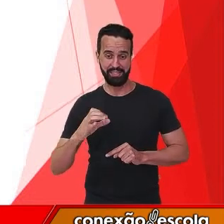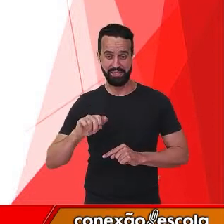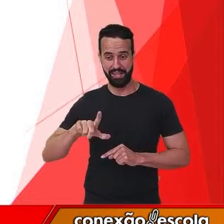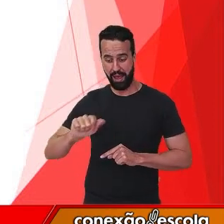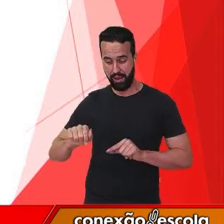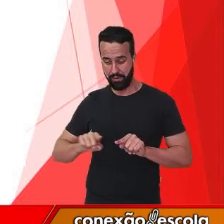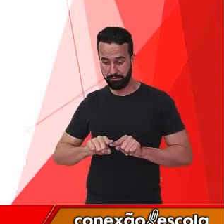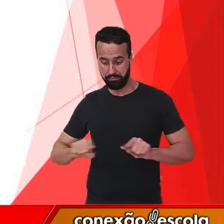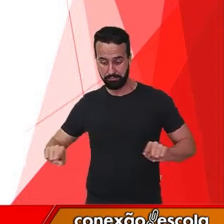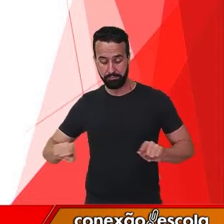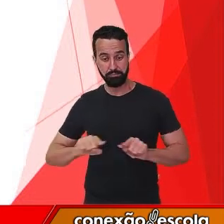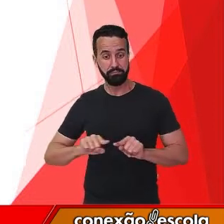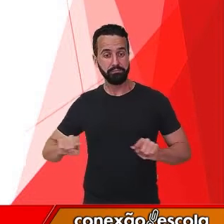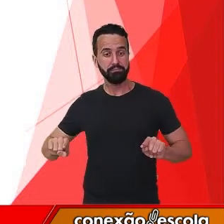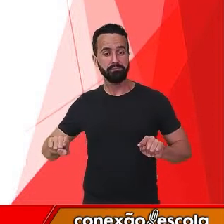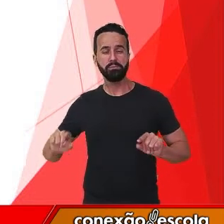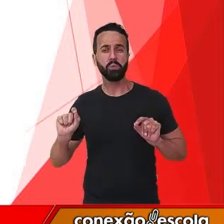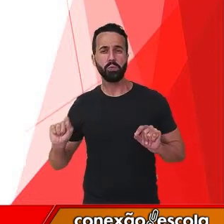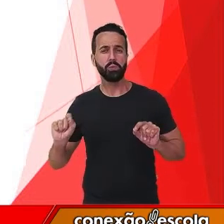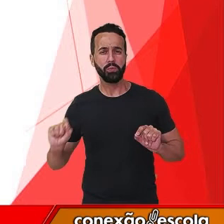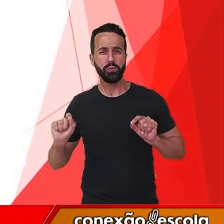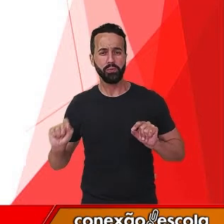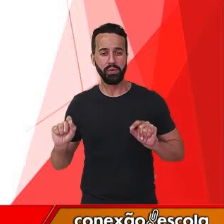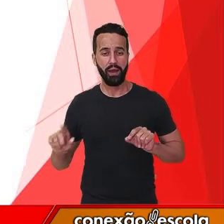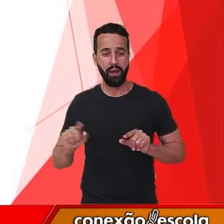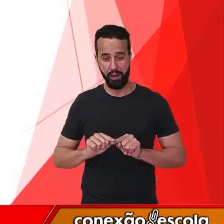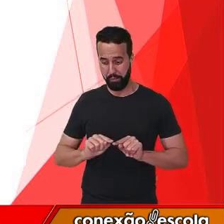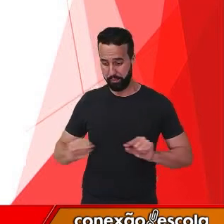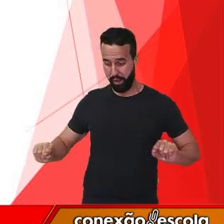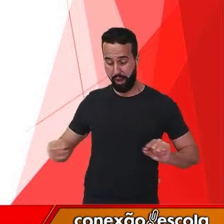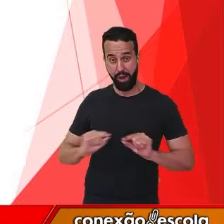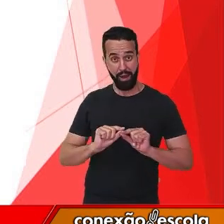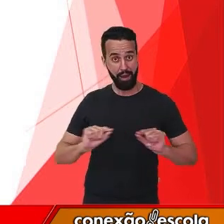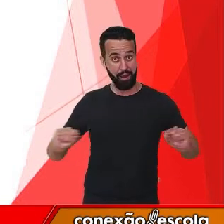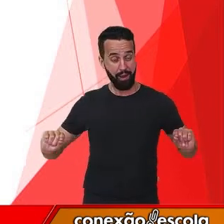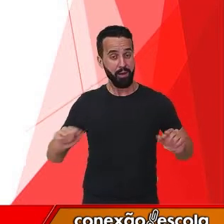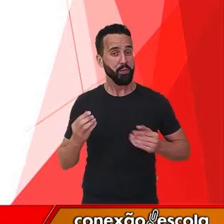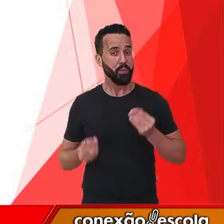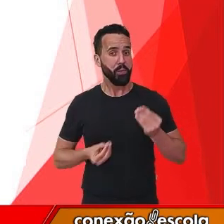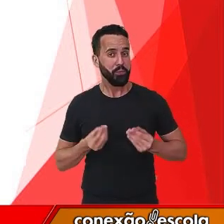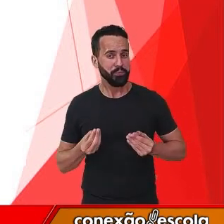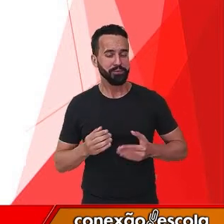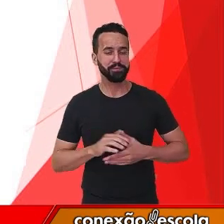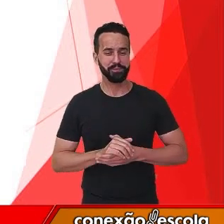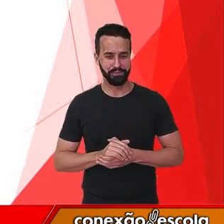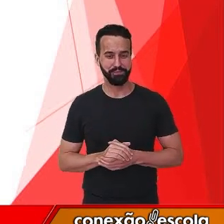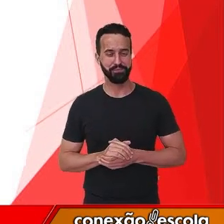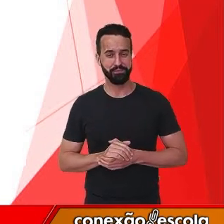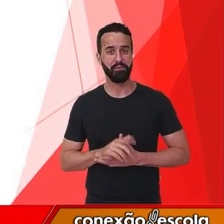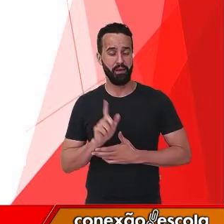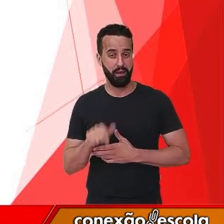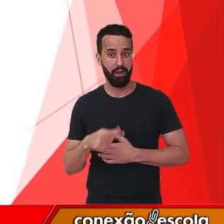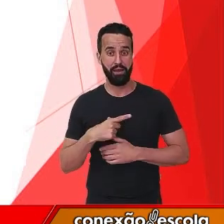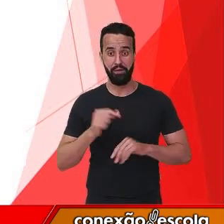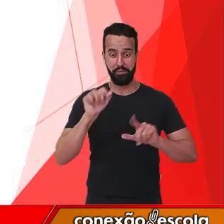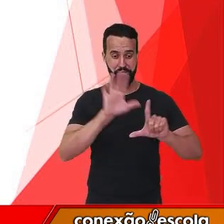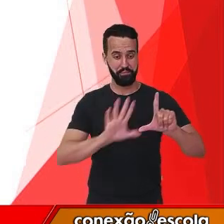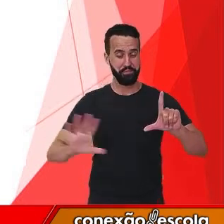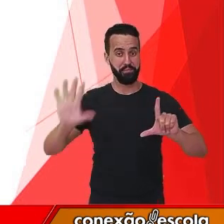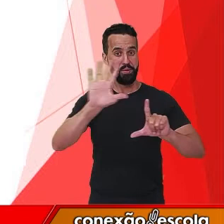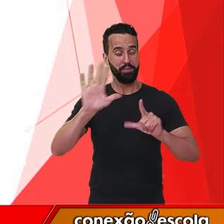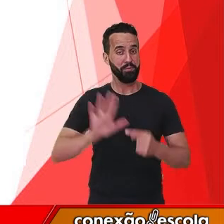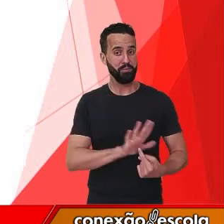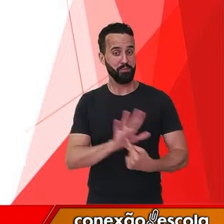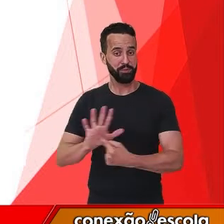esse mapa tem uma escala gráfica certo como eu falei para vocês o mapa representação da realidade